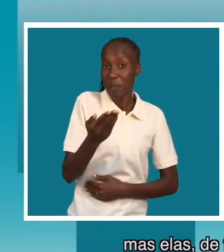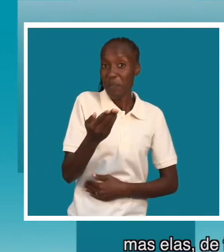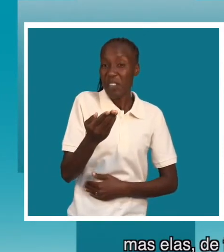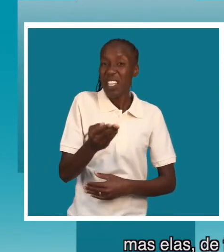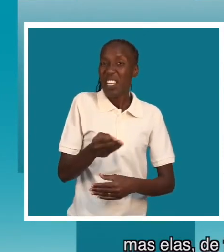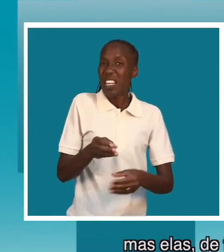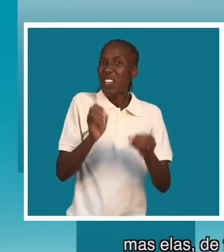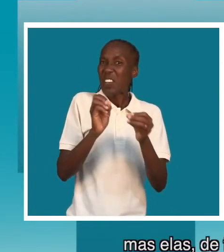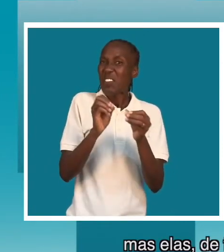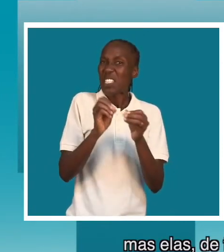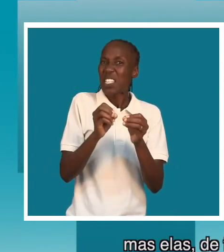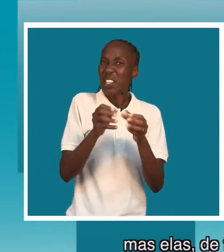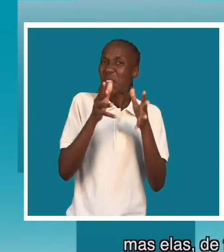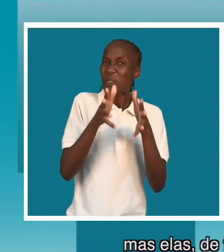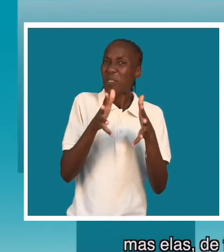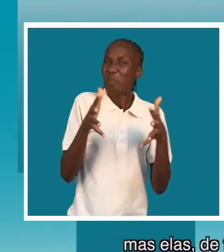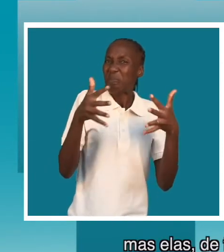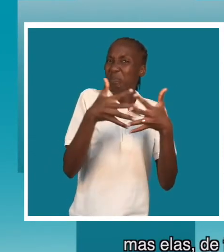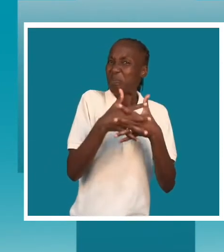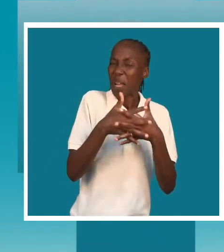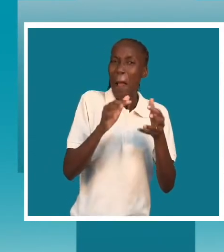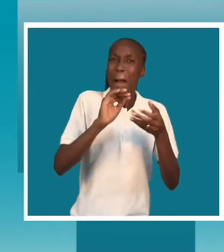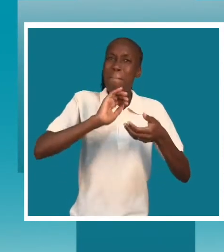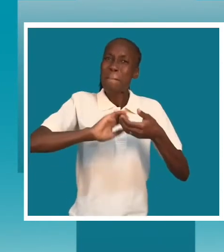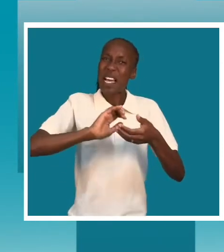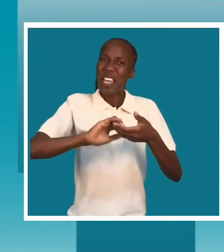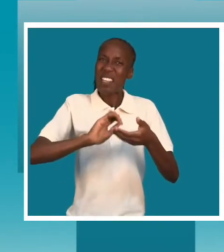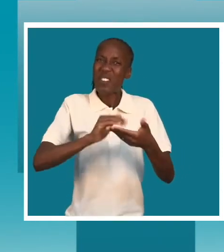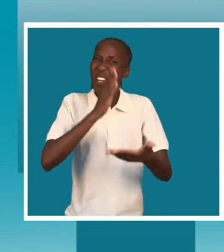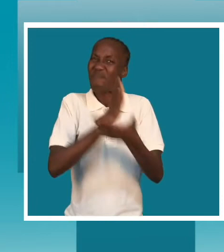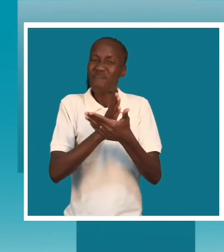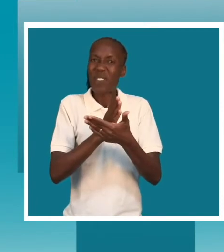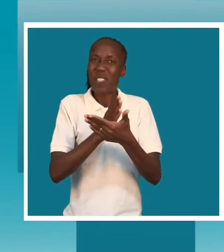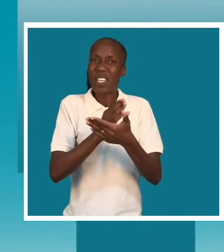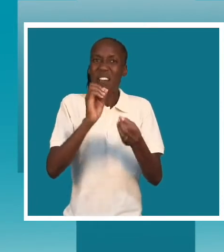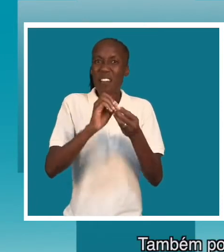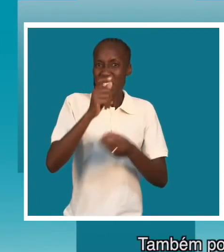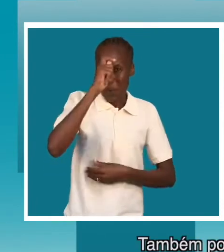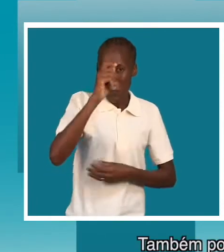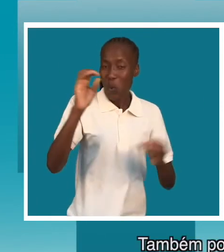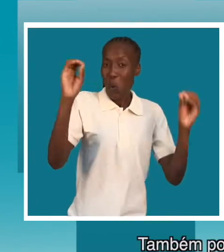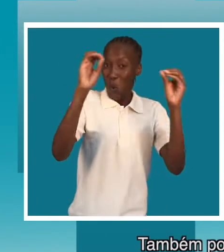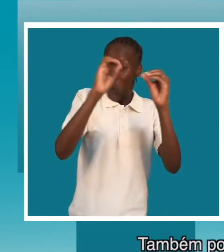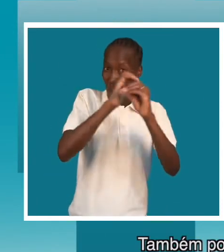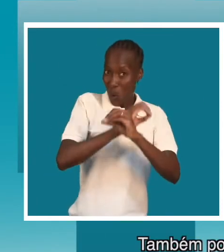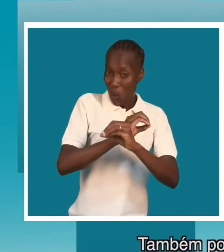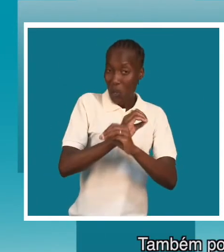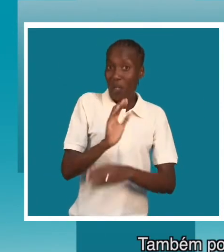de forma concreta, parecem irreais. Elas existem, mas parecem irreais, mas também porque